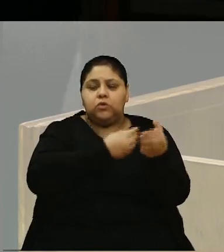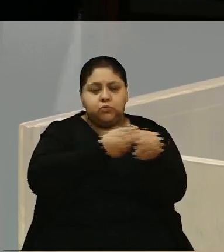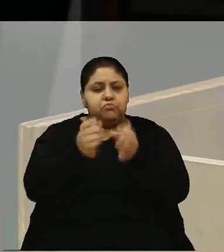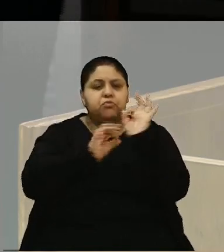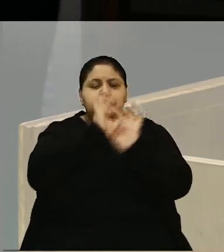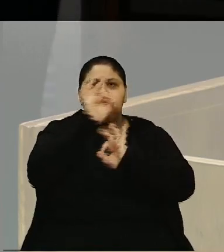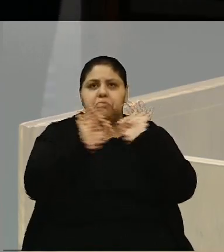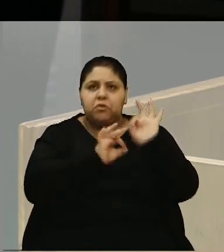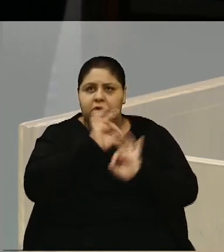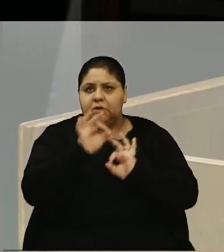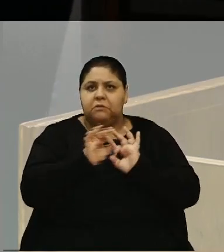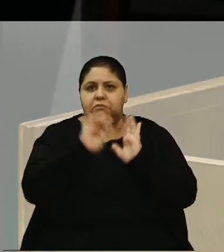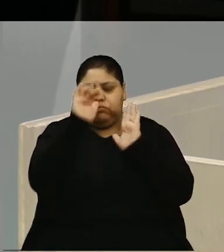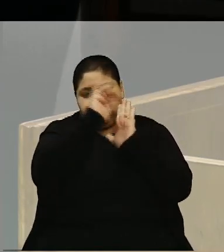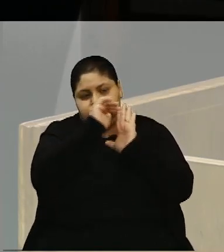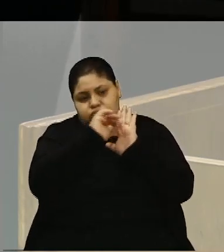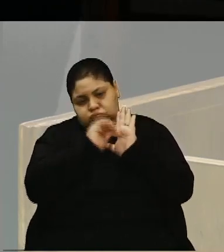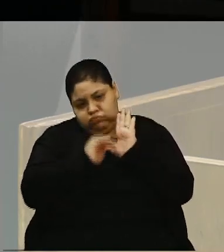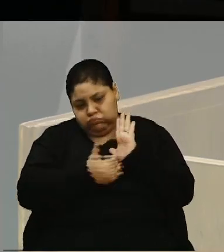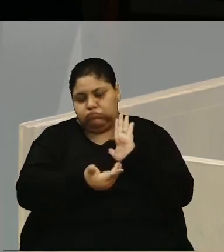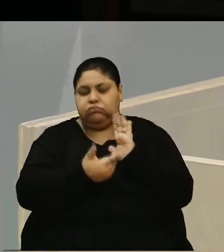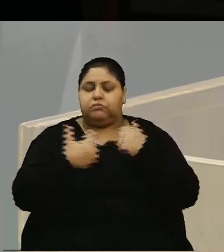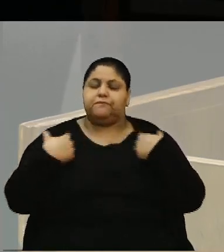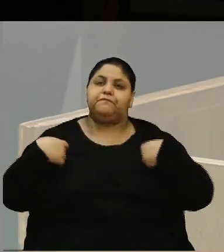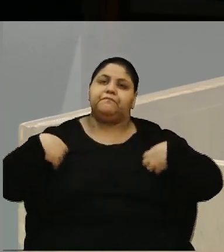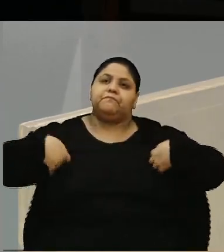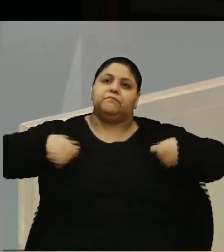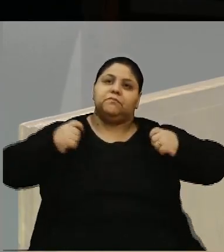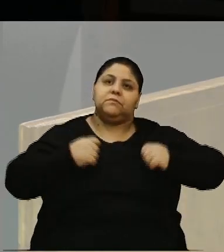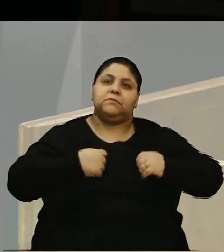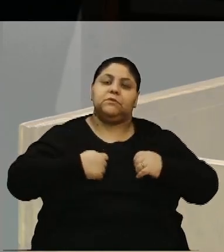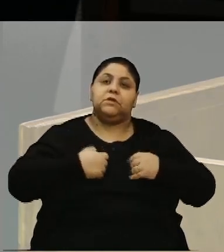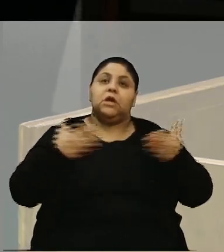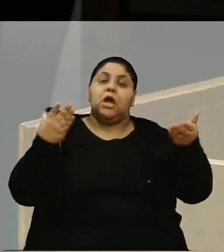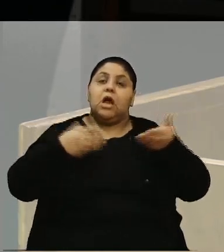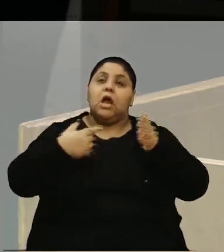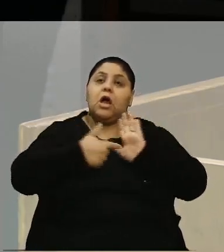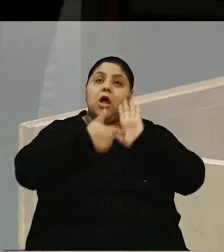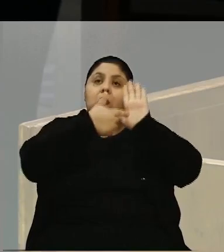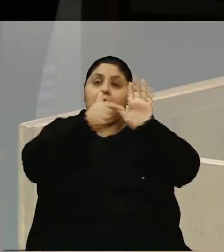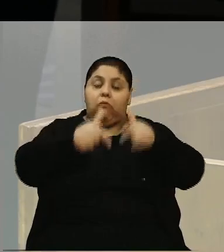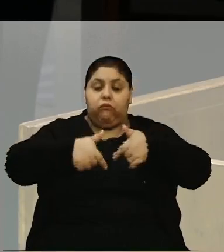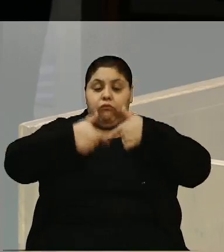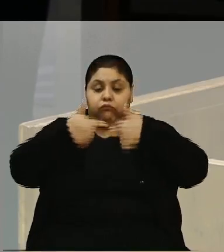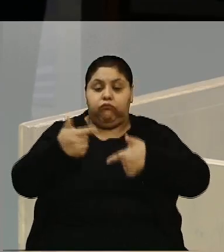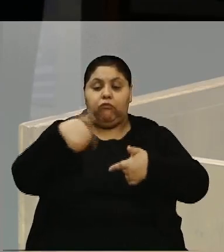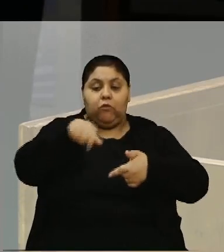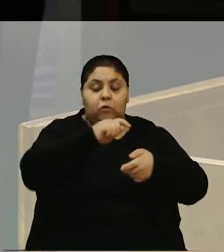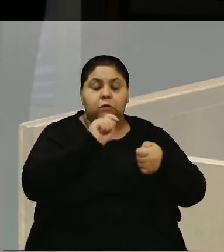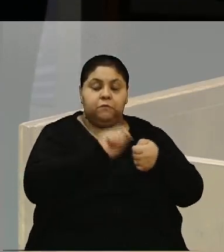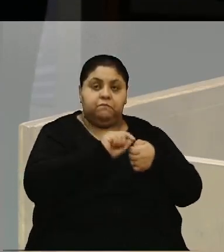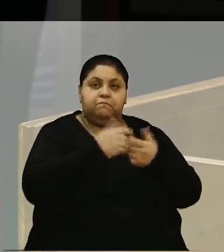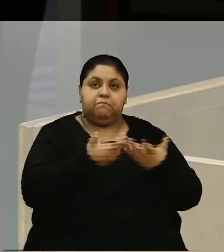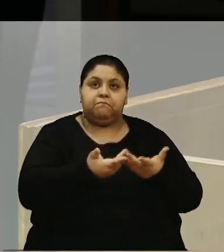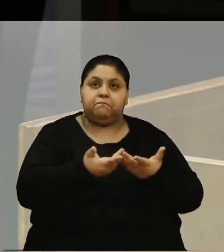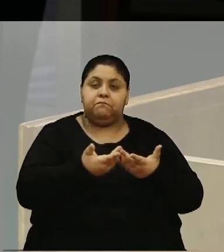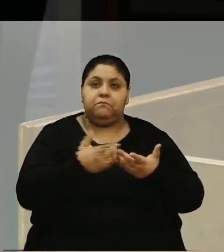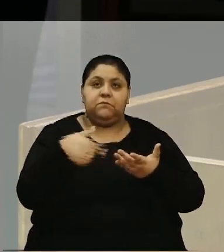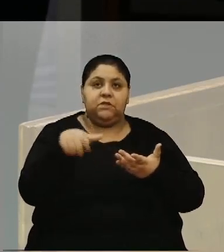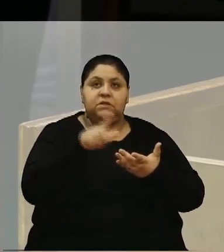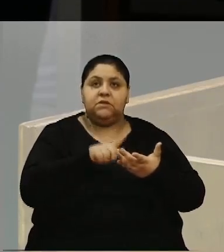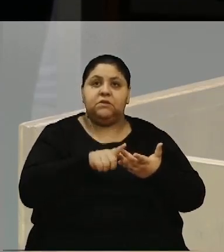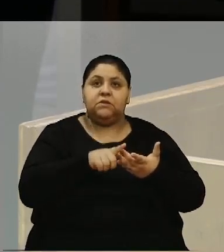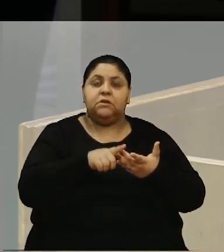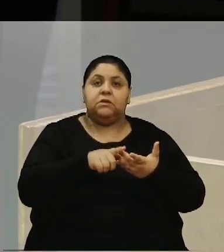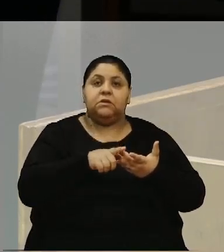organizado, muito bem montado no seu organograma. Atrás aí está passando algumas ações aí que a gente vem fazendo para ver que a gente não... E